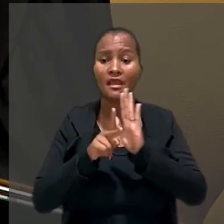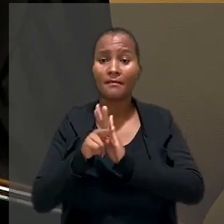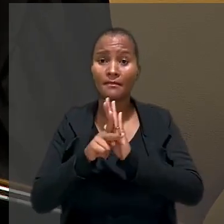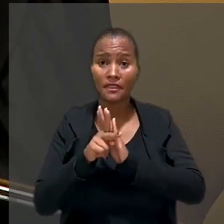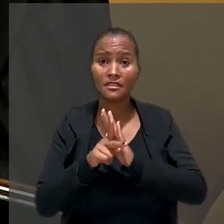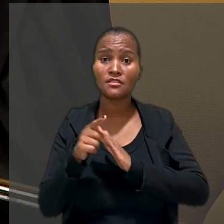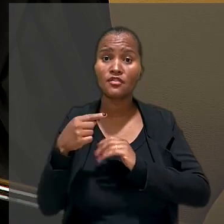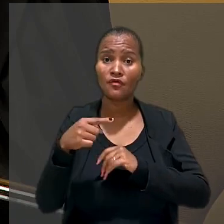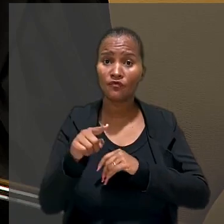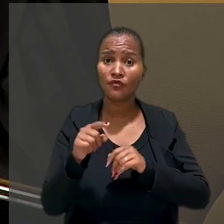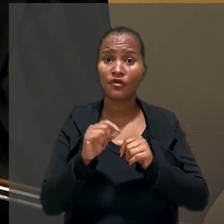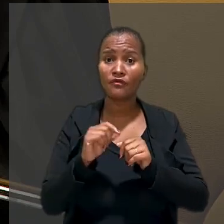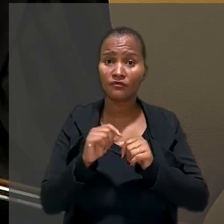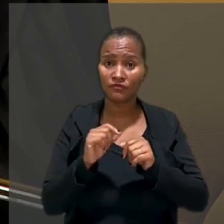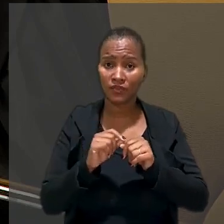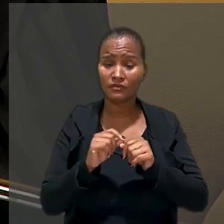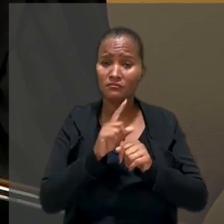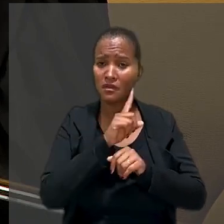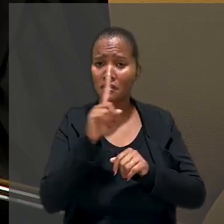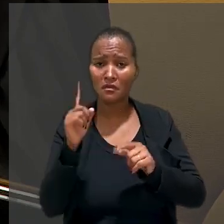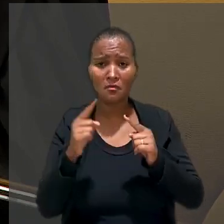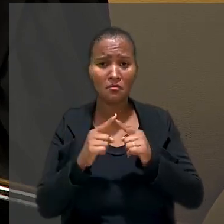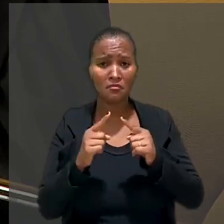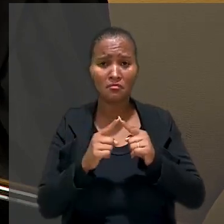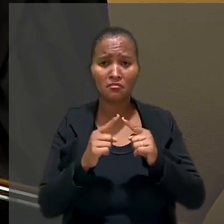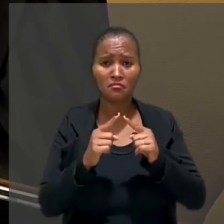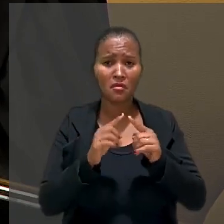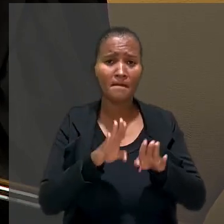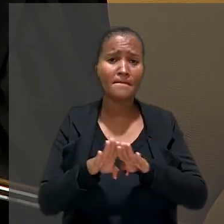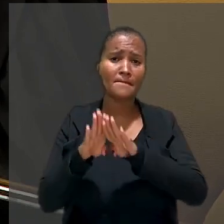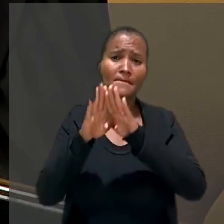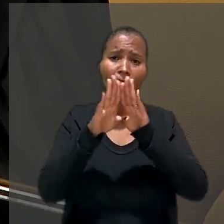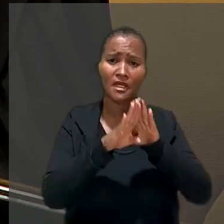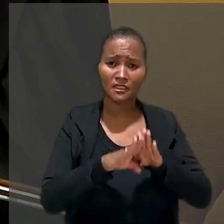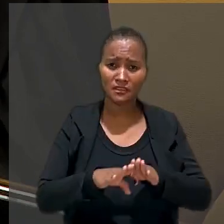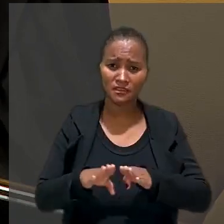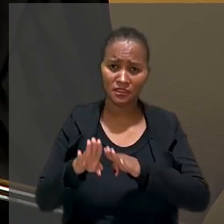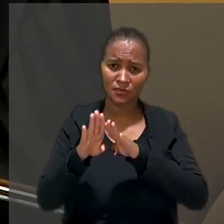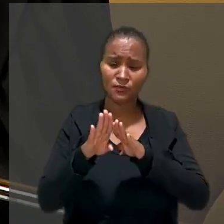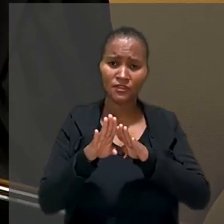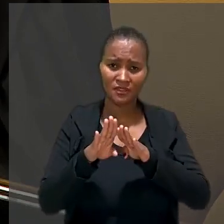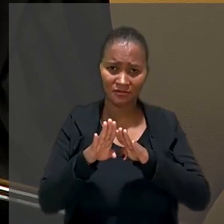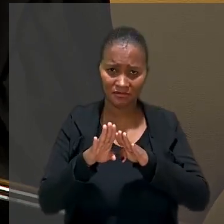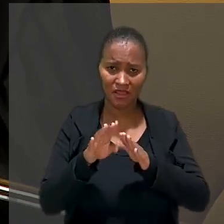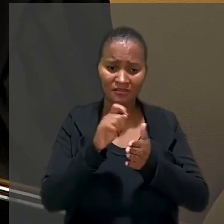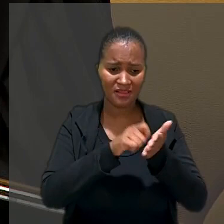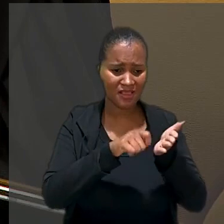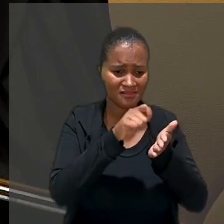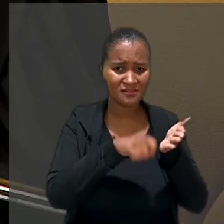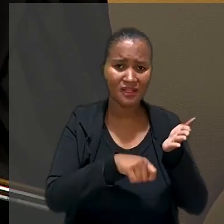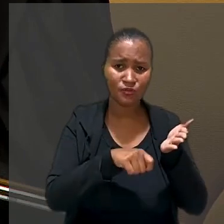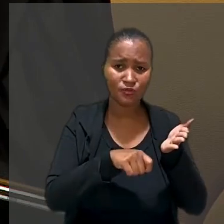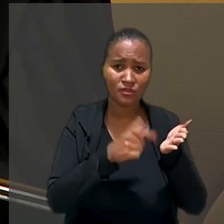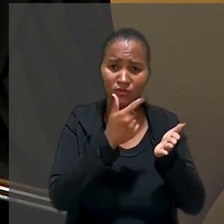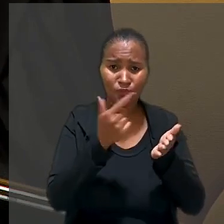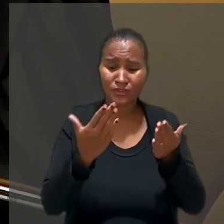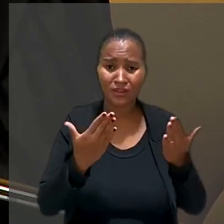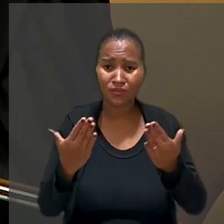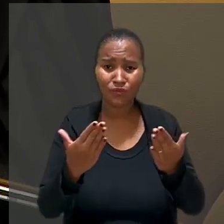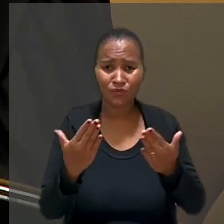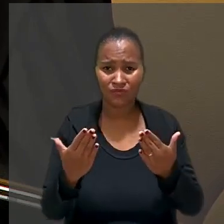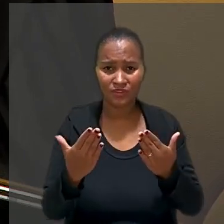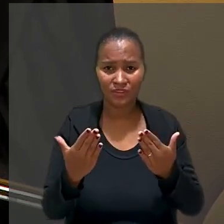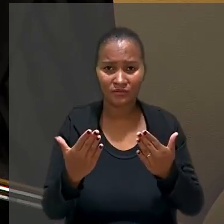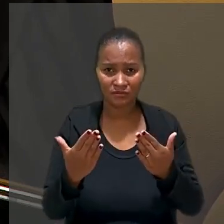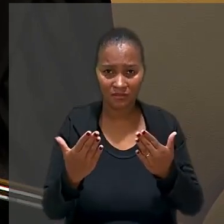foi realizada e conclui pela não coincidência do padrão grafotécnico do reclamante. Não há dúvida sobre